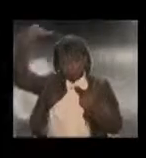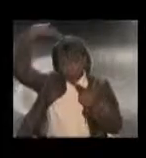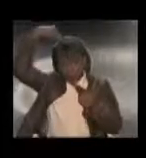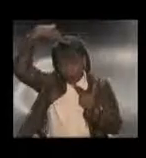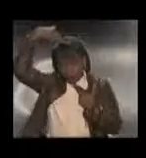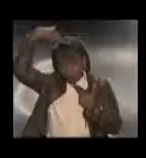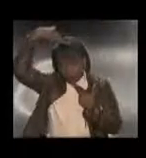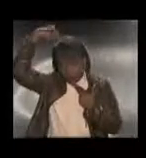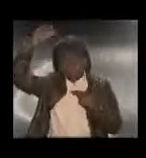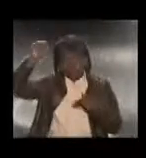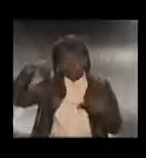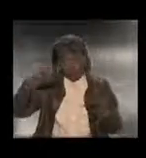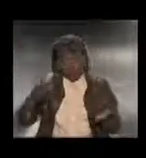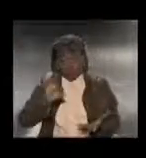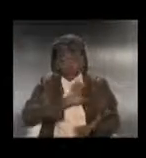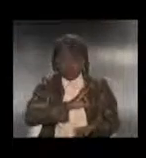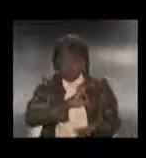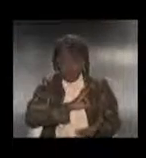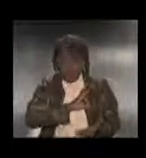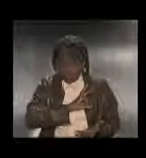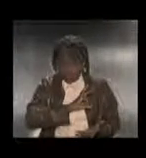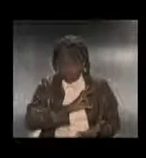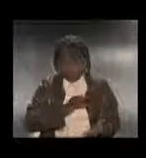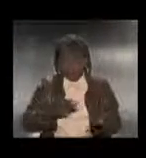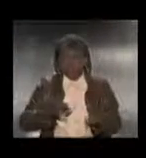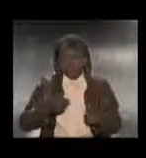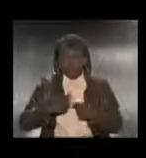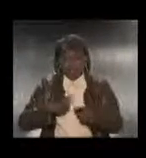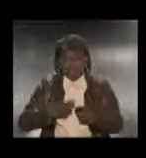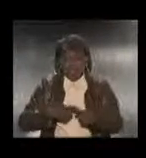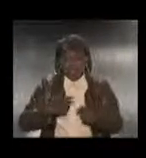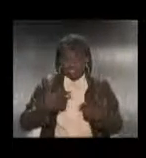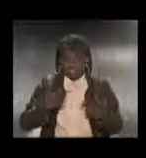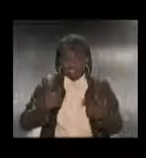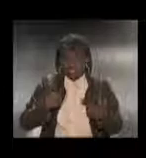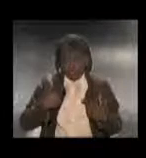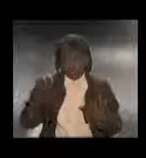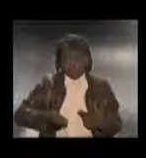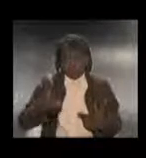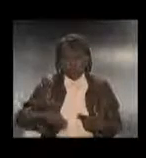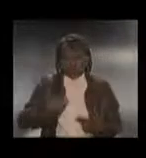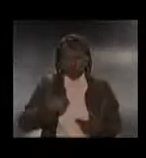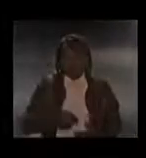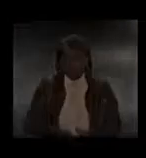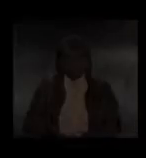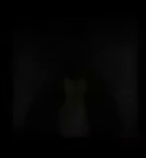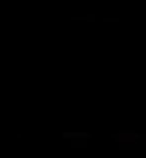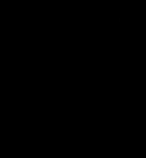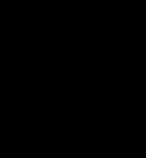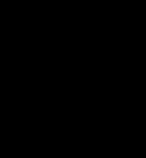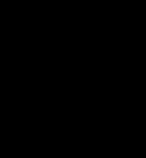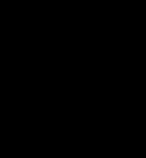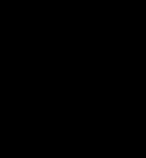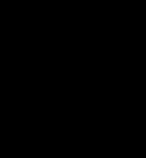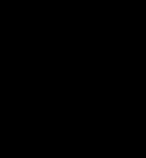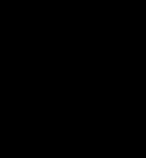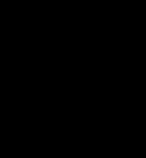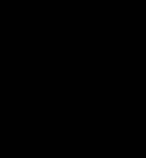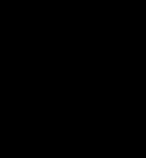ser bebop ou ser policial. Porque assim, eu sou durona.